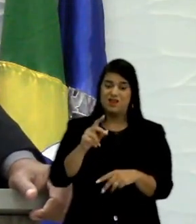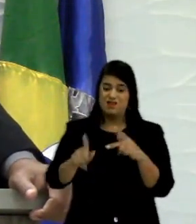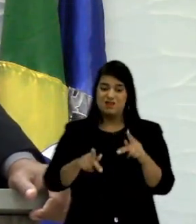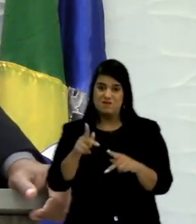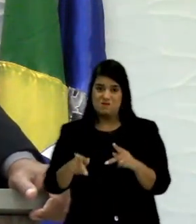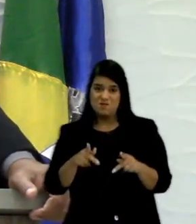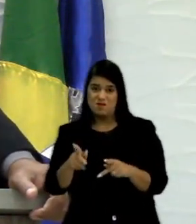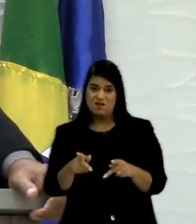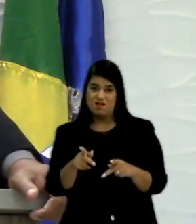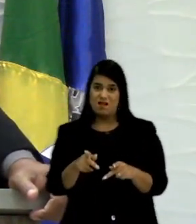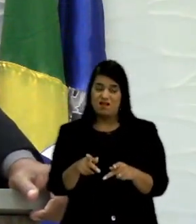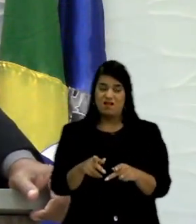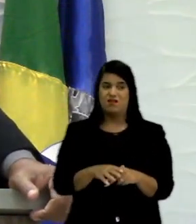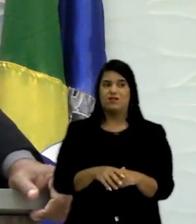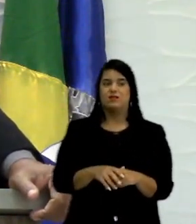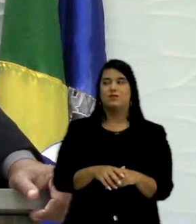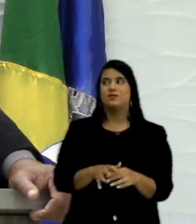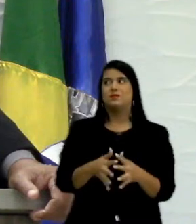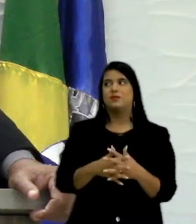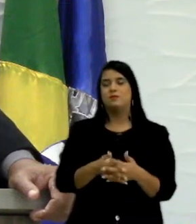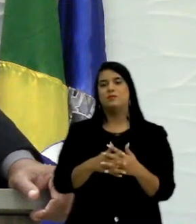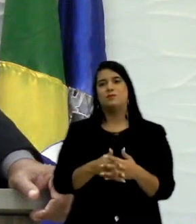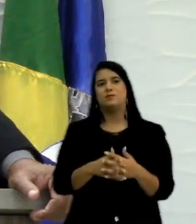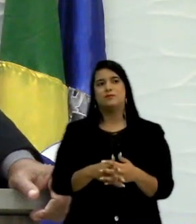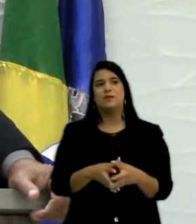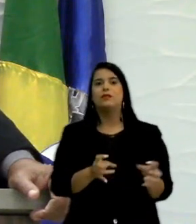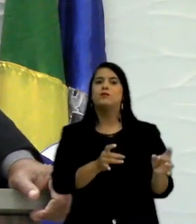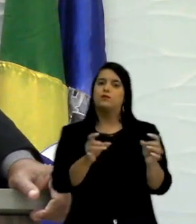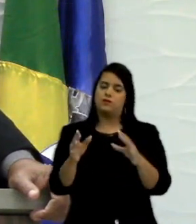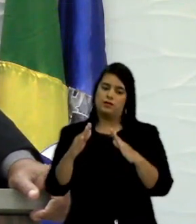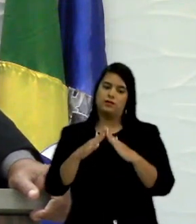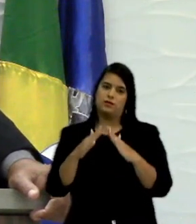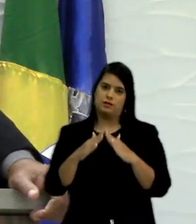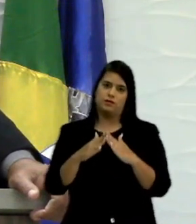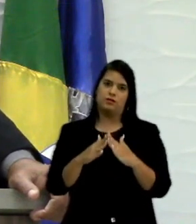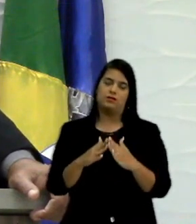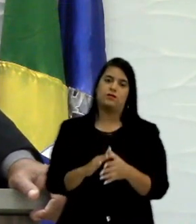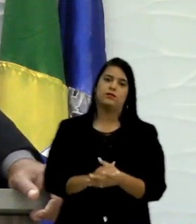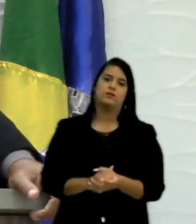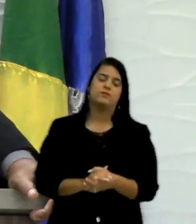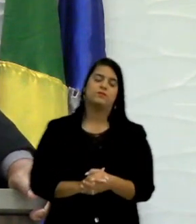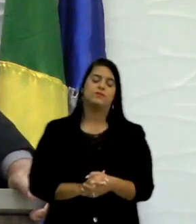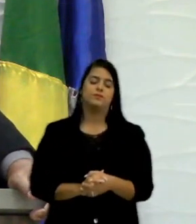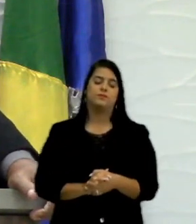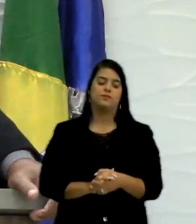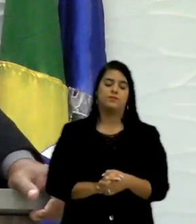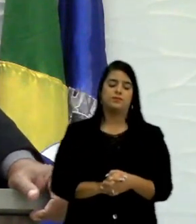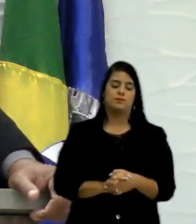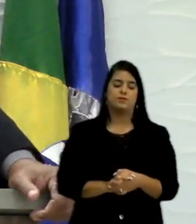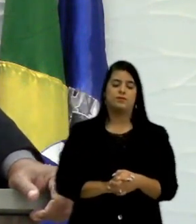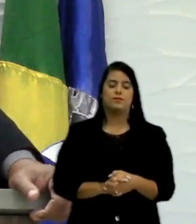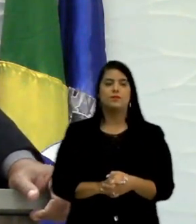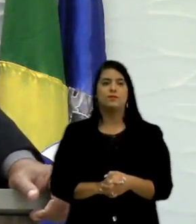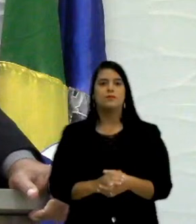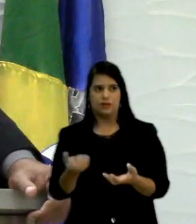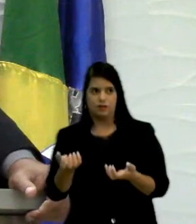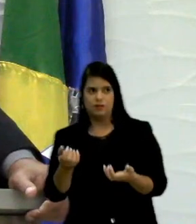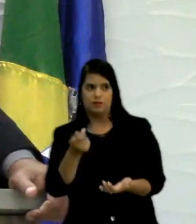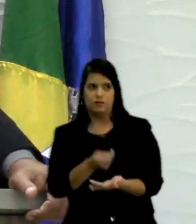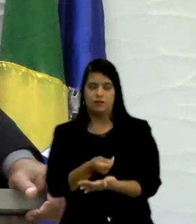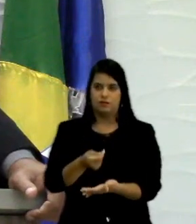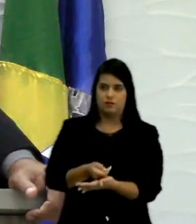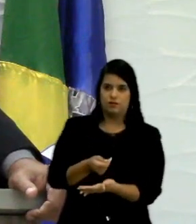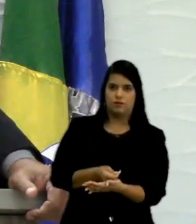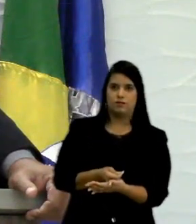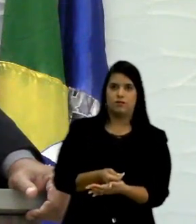não, tem que fazer isso. Aí eu vou vender minha casa, José. Eu só tenho minha casa. Quem quiser comprar minha casa aí, povo